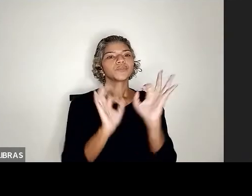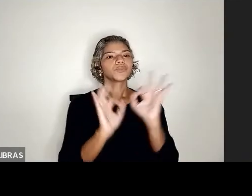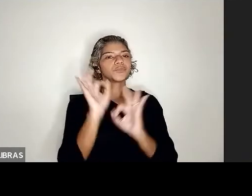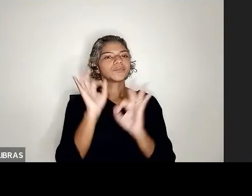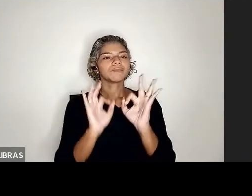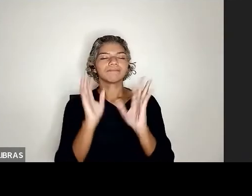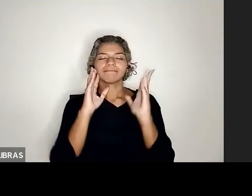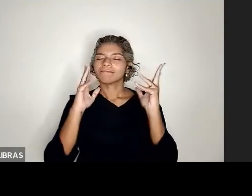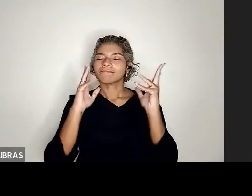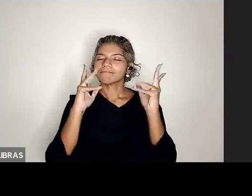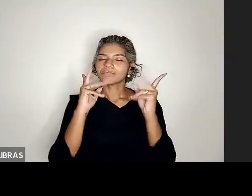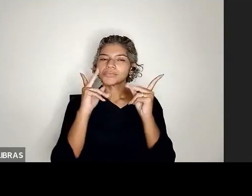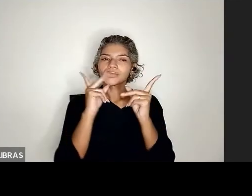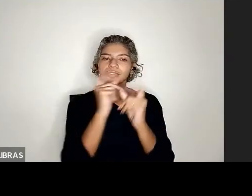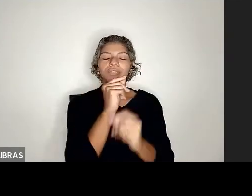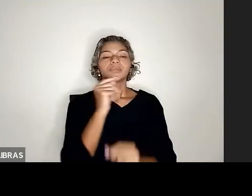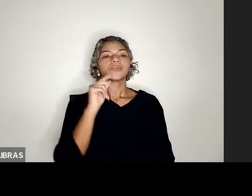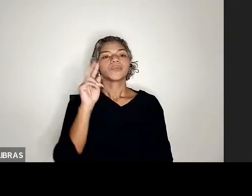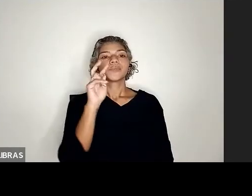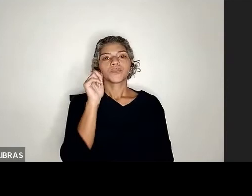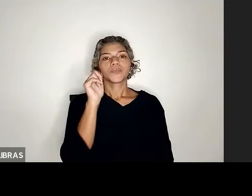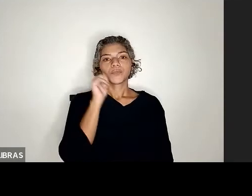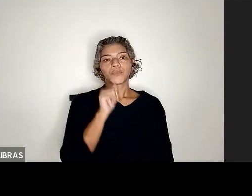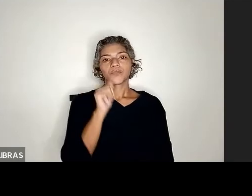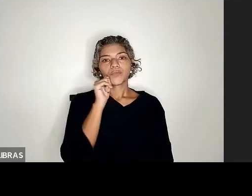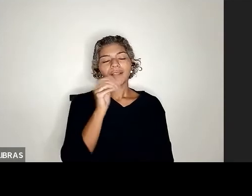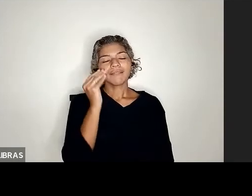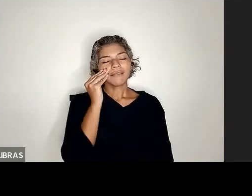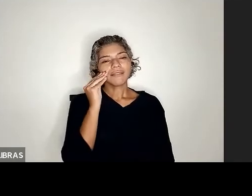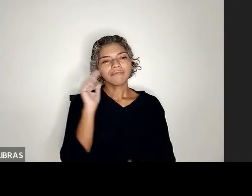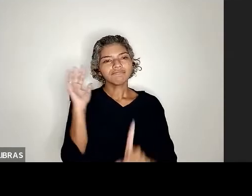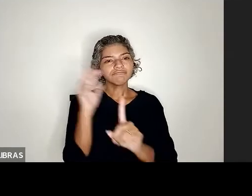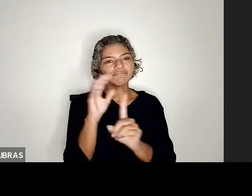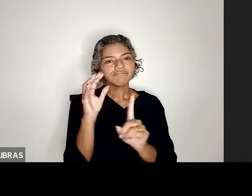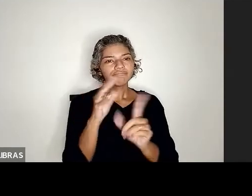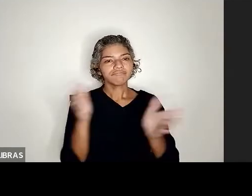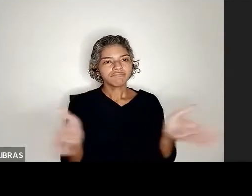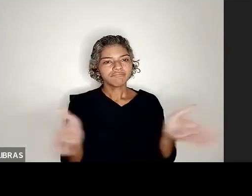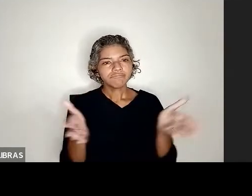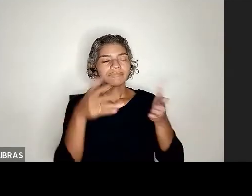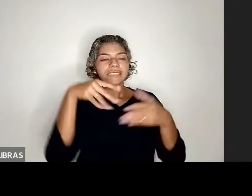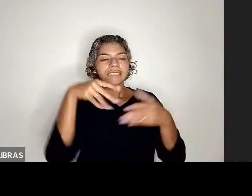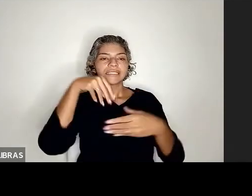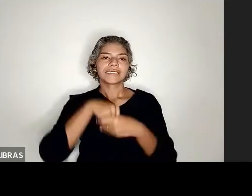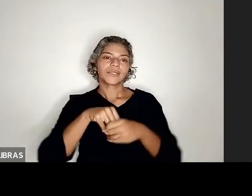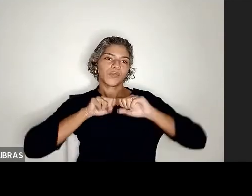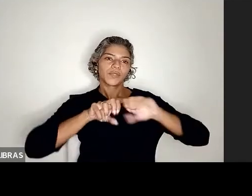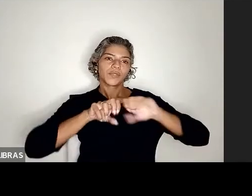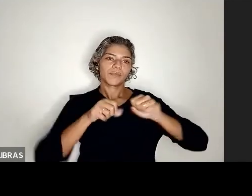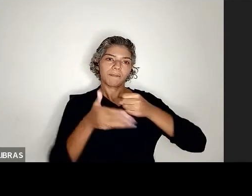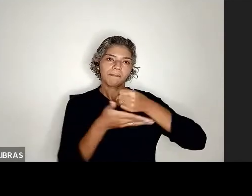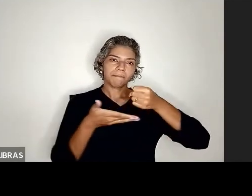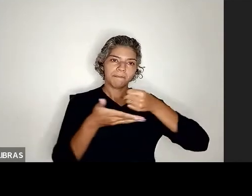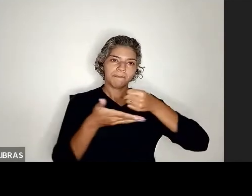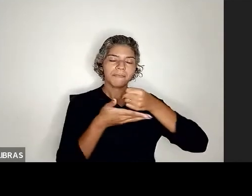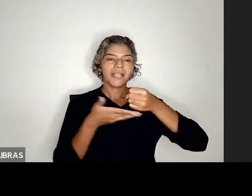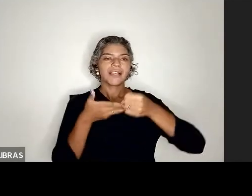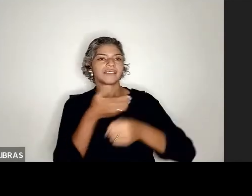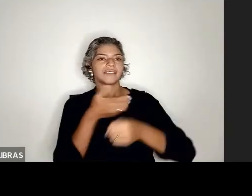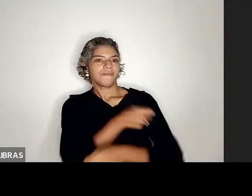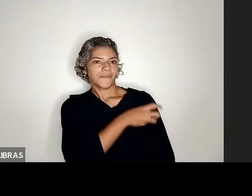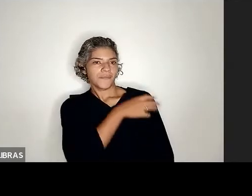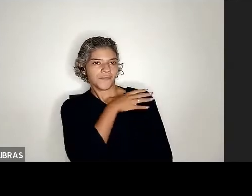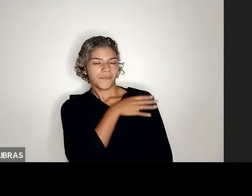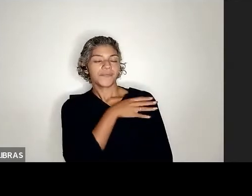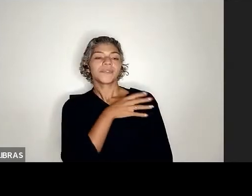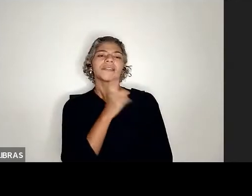forte dessas mulheres que estimula e que atua com educação básica e fundamental para estimular meninas, principalmente em situação, né,